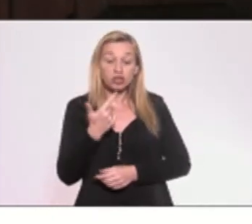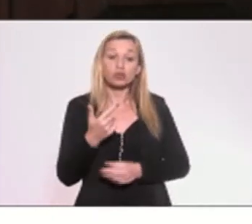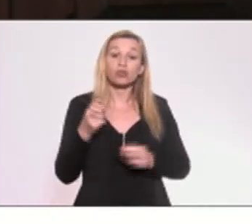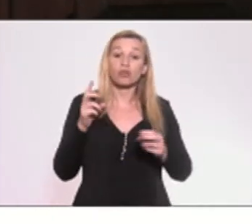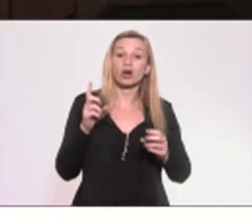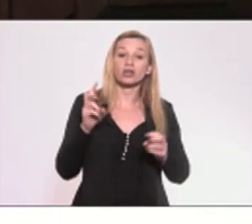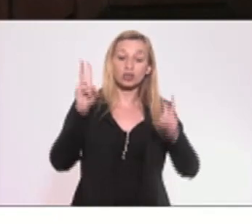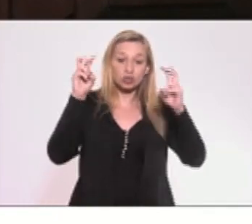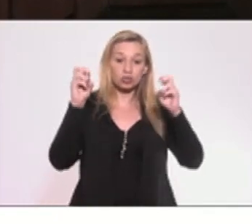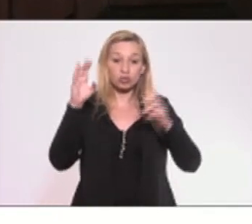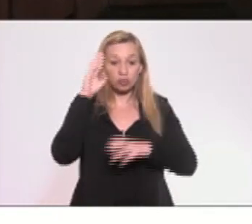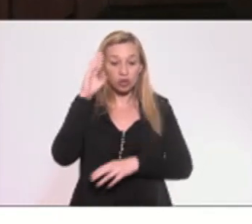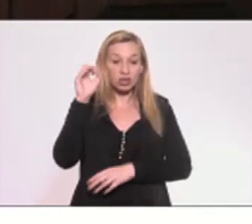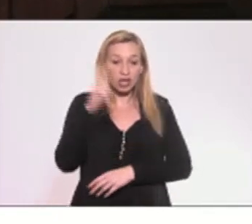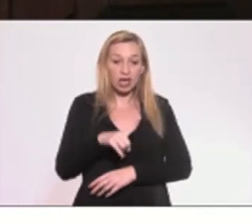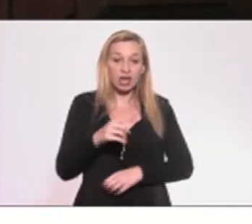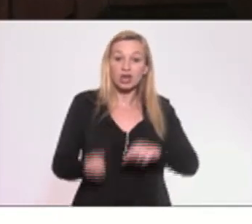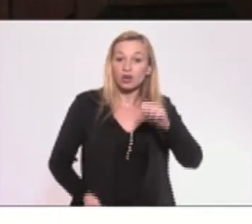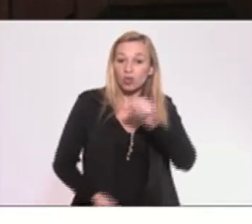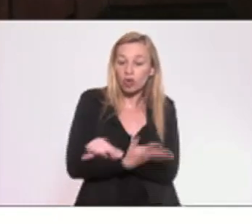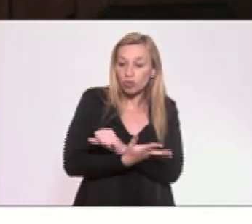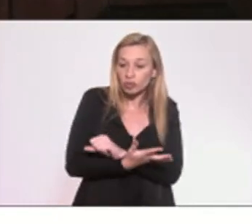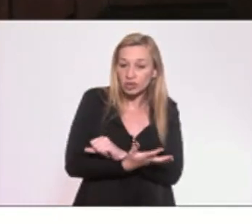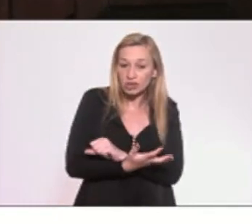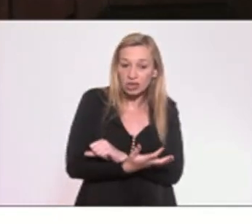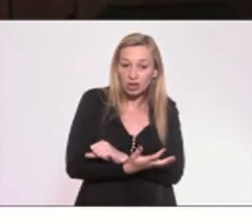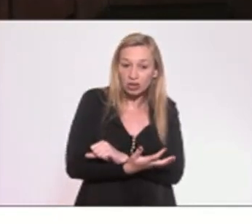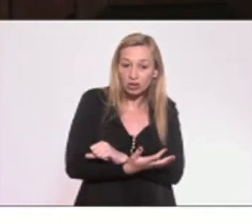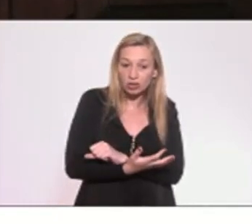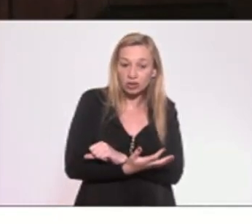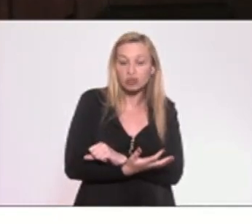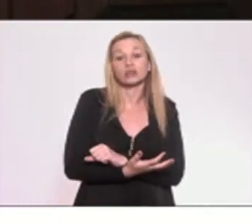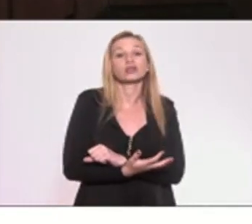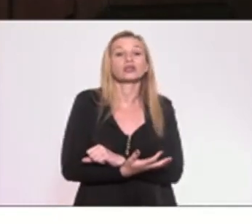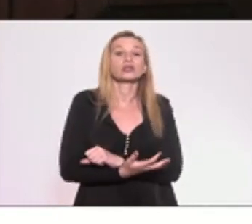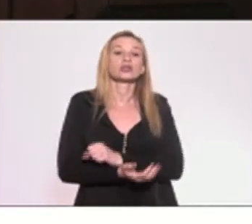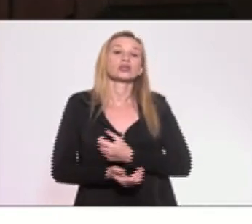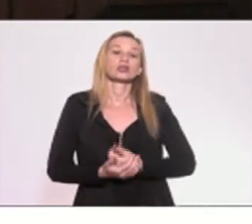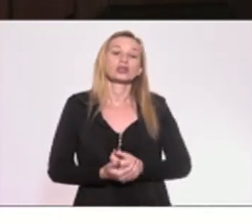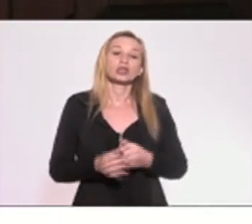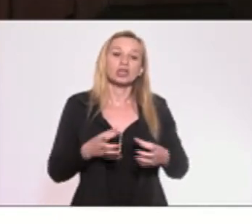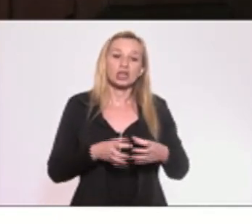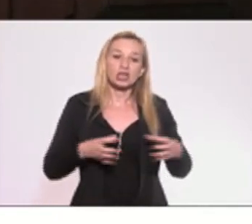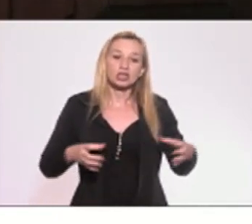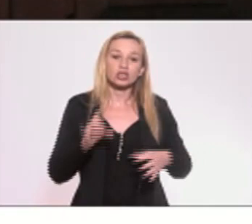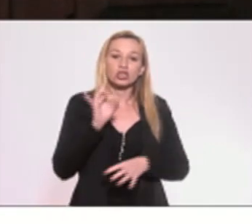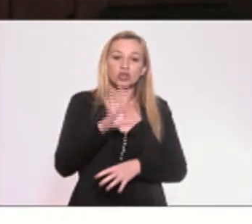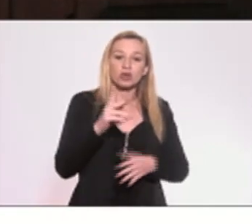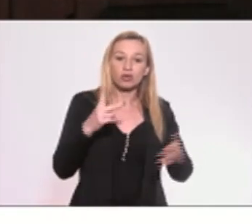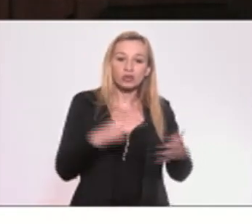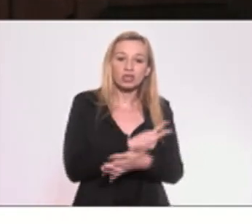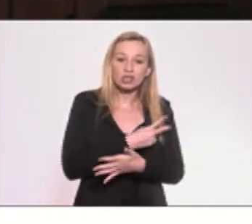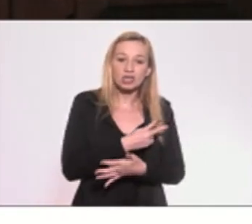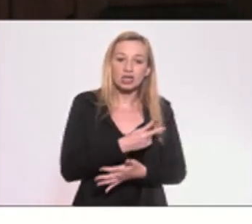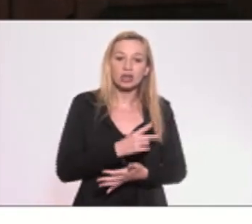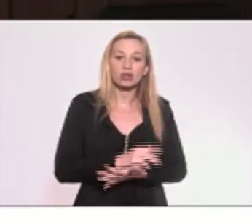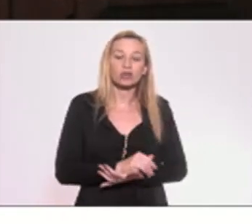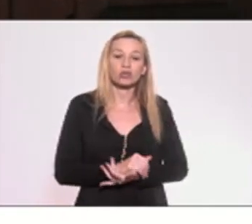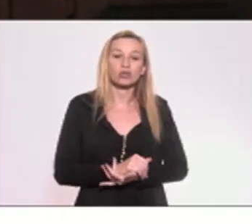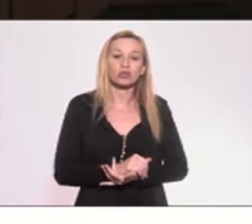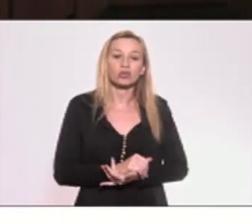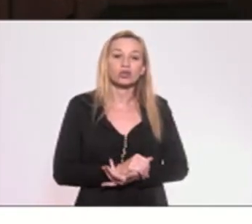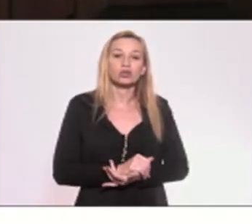é: casos de corrupção sofisticados e sistemáticos que somente ocorreram por conta da